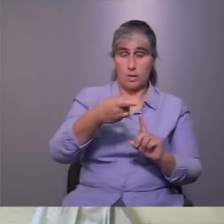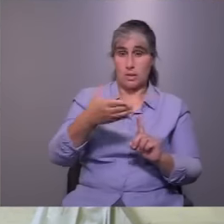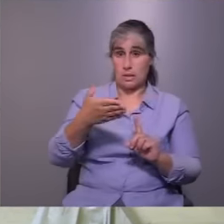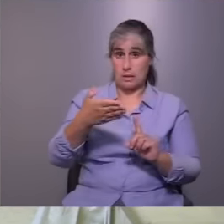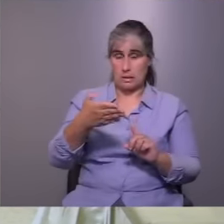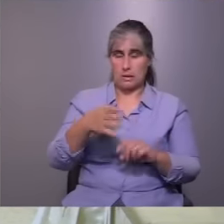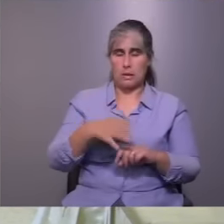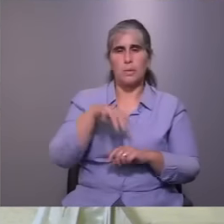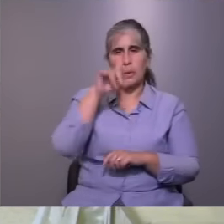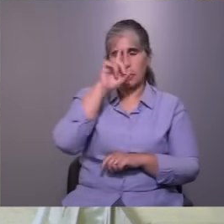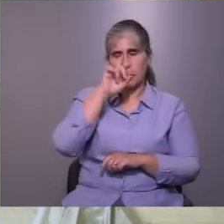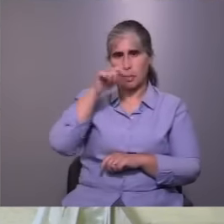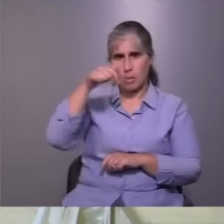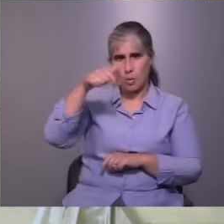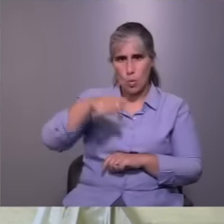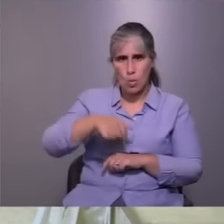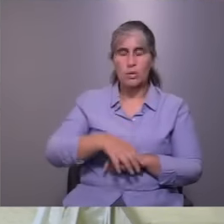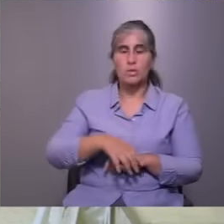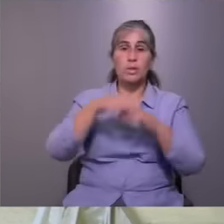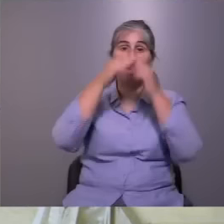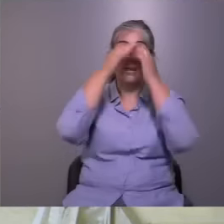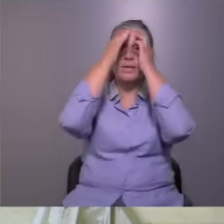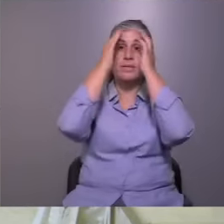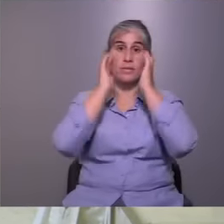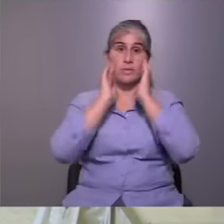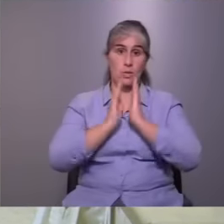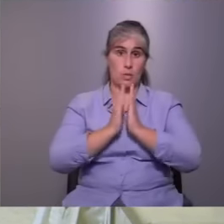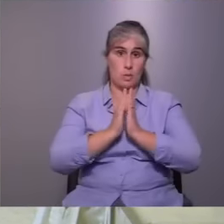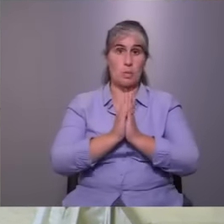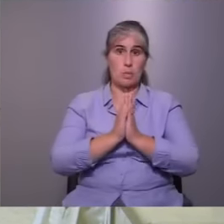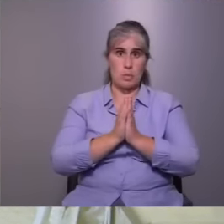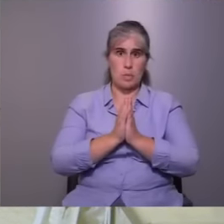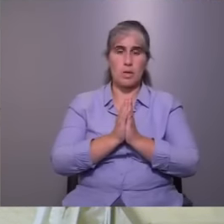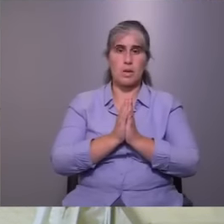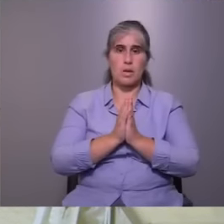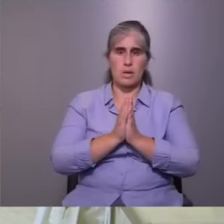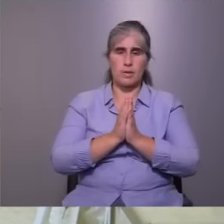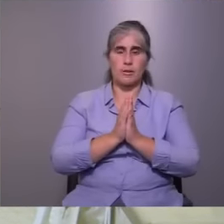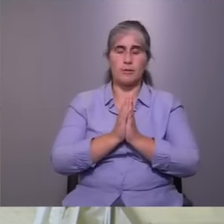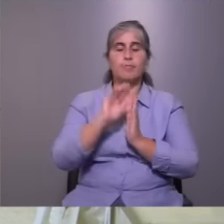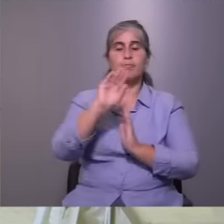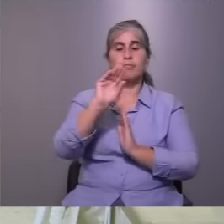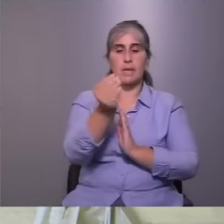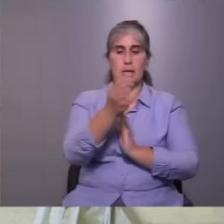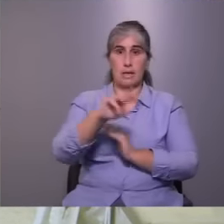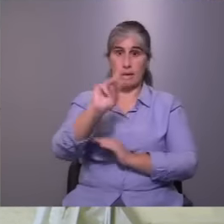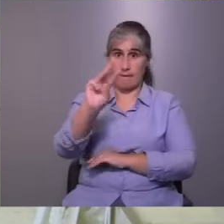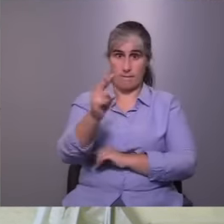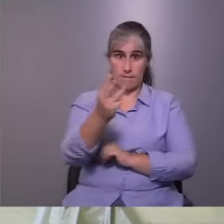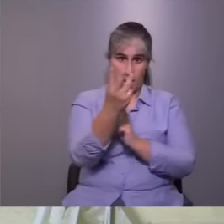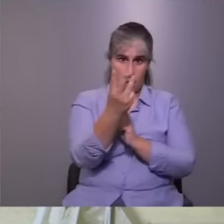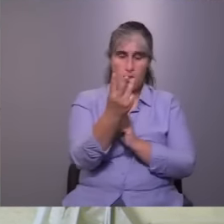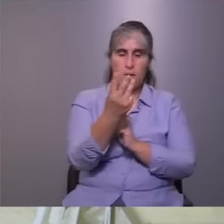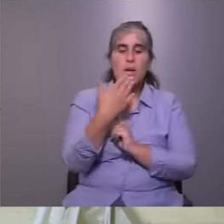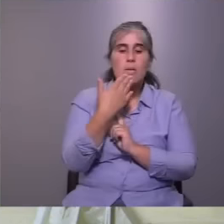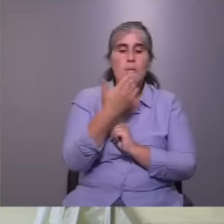Nesse dia 19 de agosto de 1917, que evocaremos hoje, a Virgem Santa